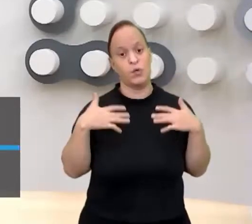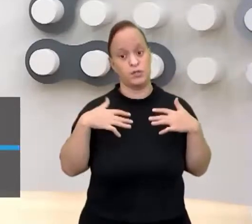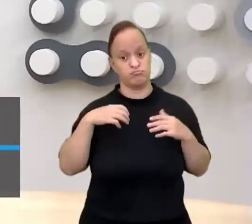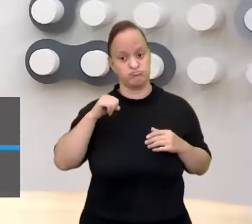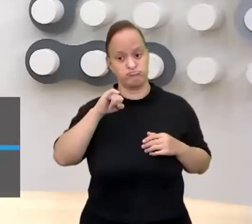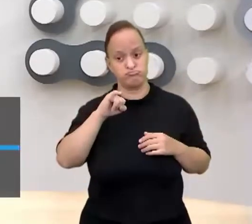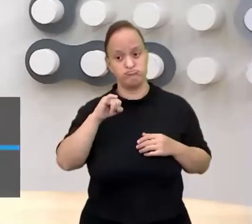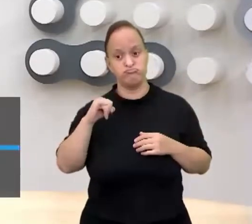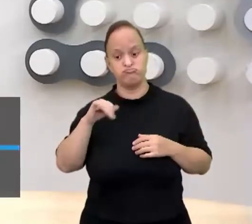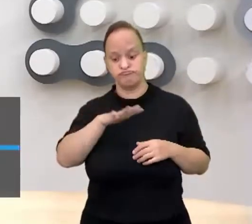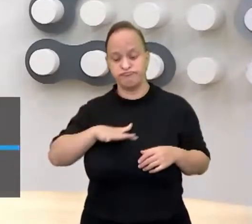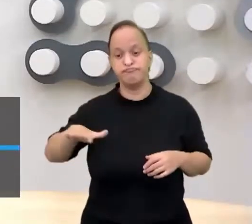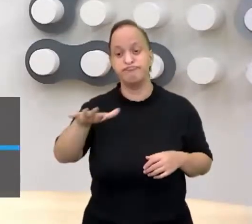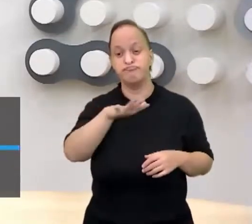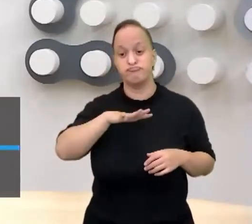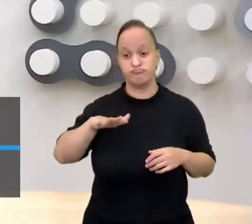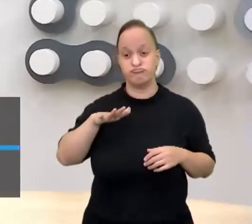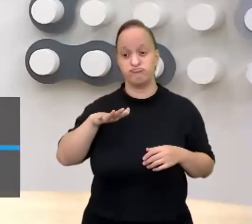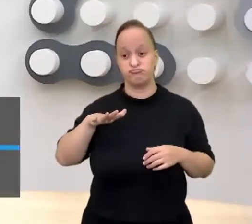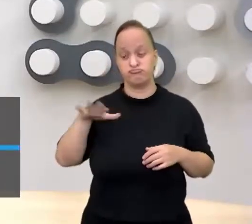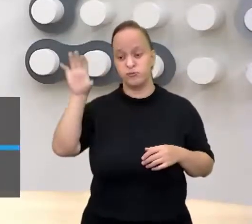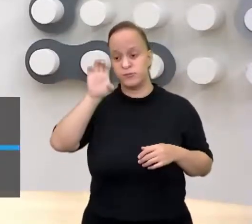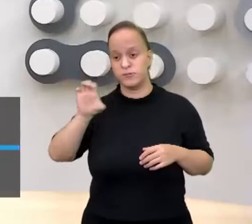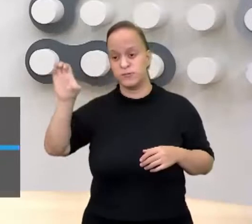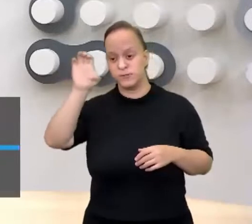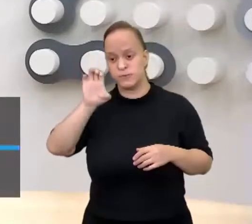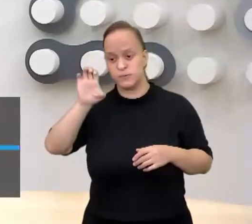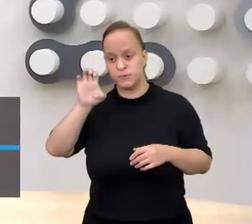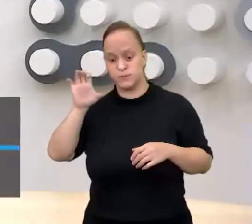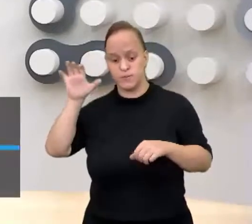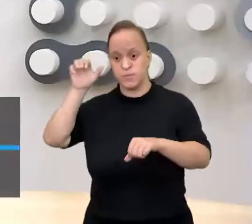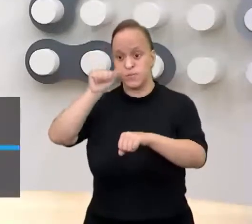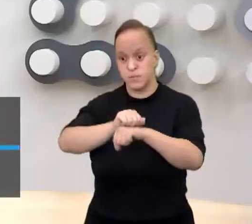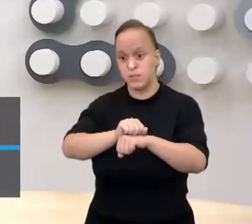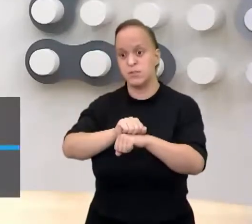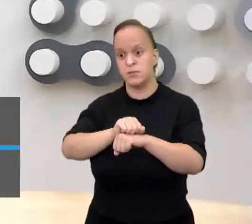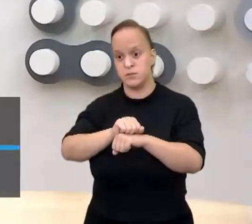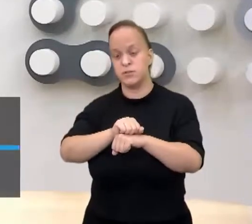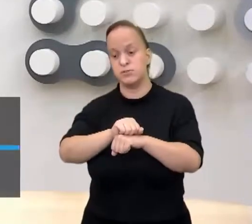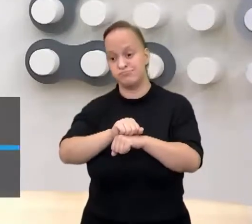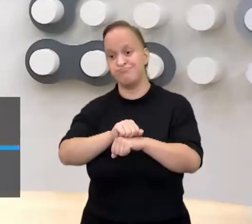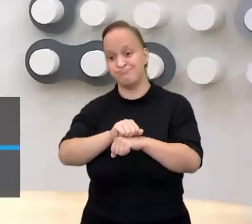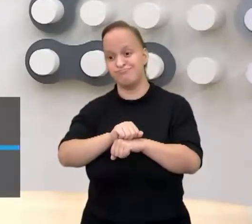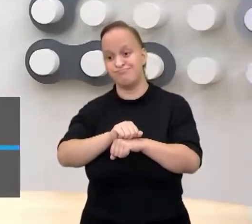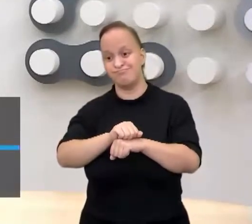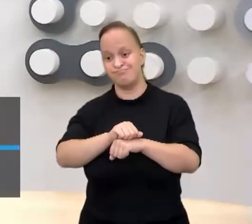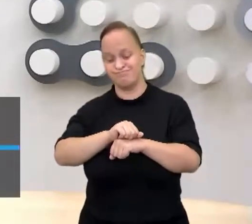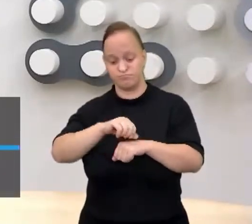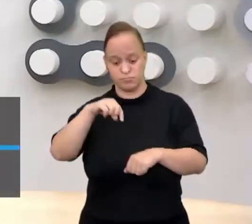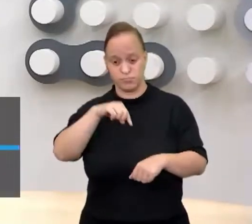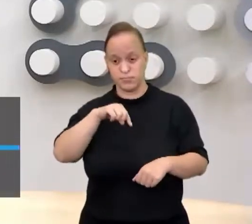europeus estavam, aí a situação era pior ainda. Então, eles exploravam as colônias, principalmente as colônias